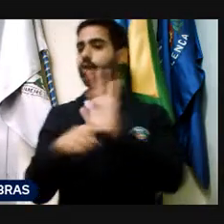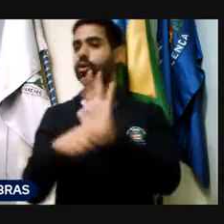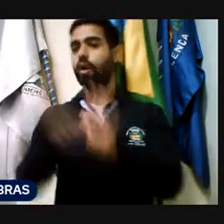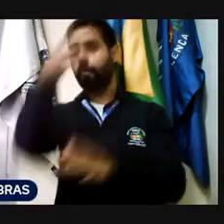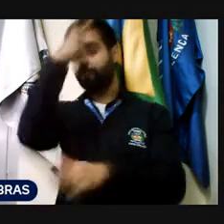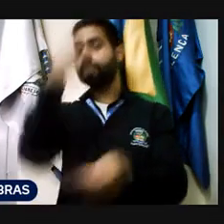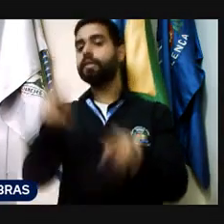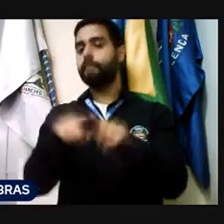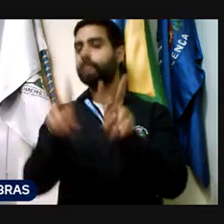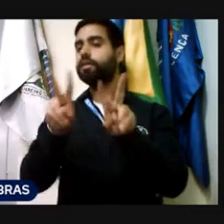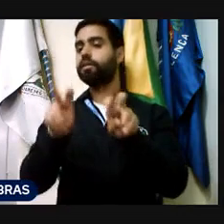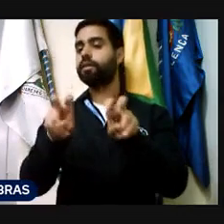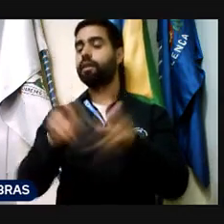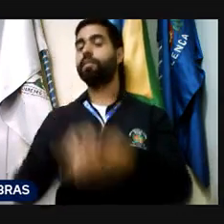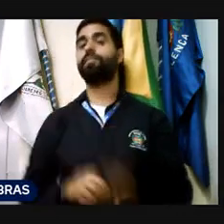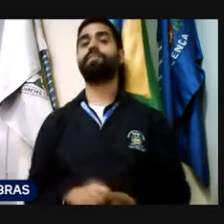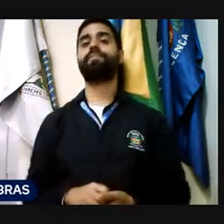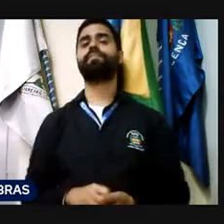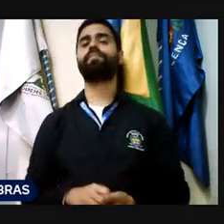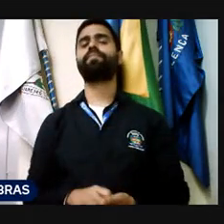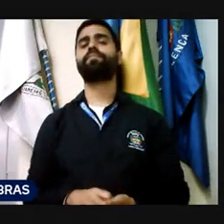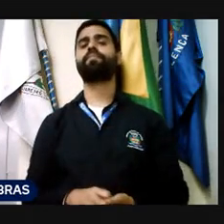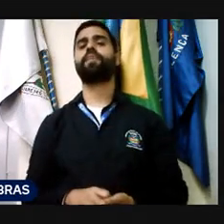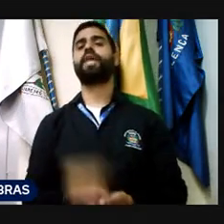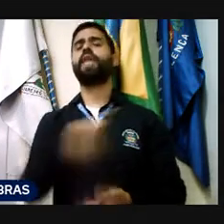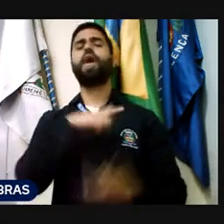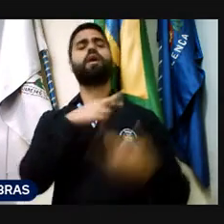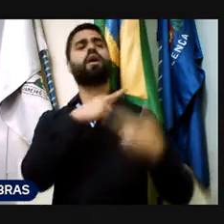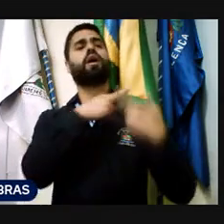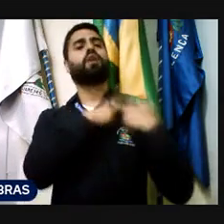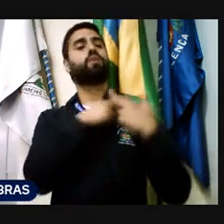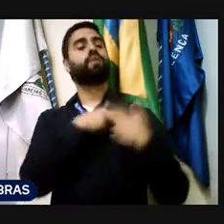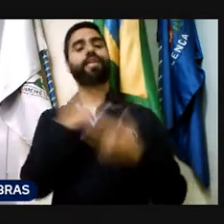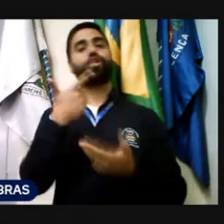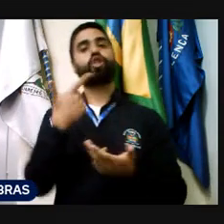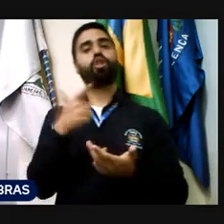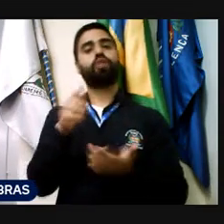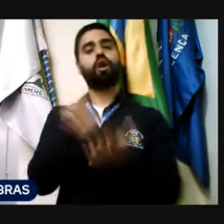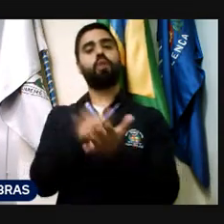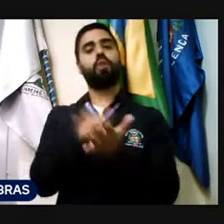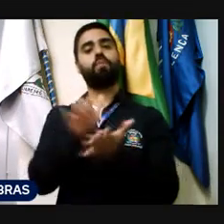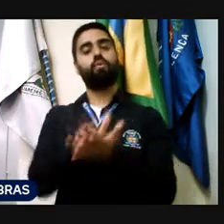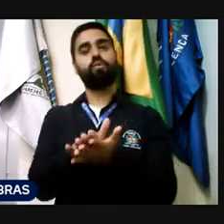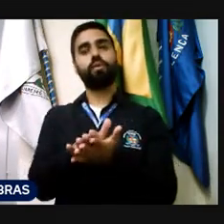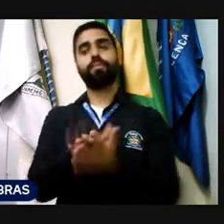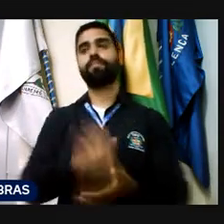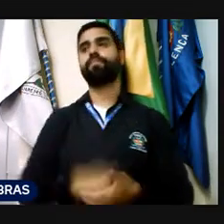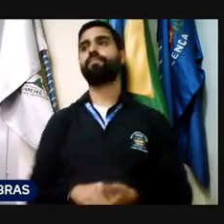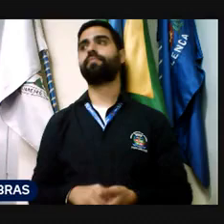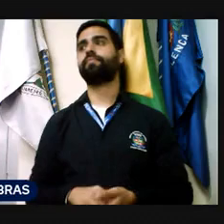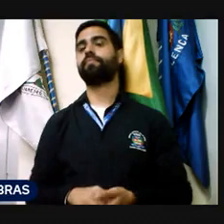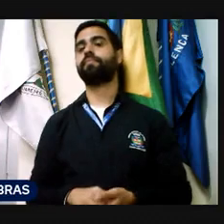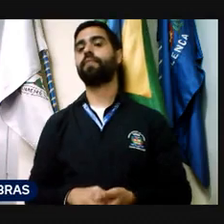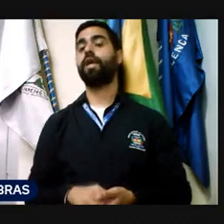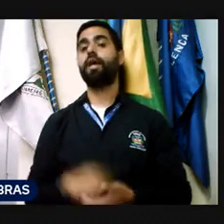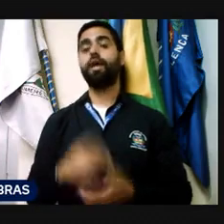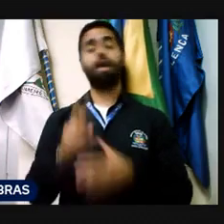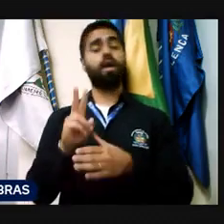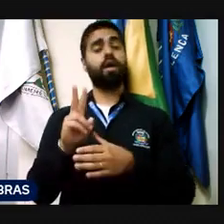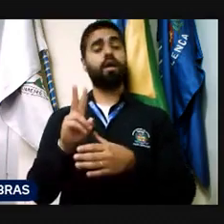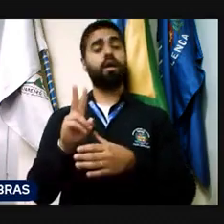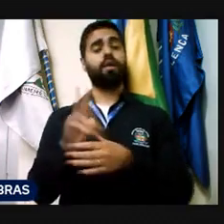nessa questão da gente assumir essa responsabilidade e evitar essas multas. Valença não